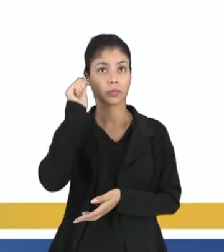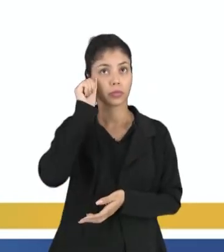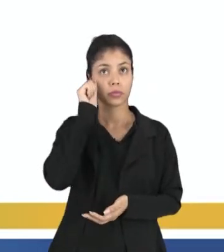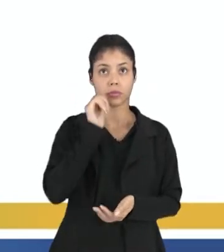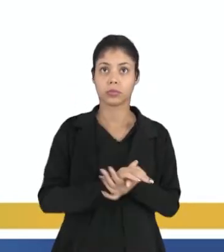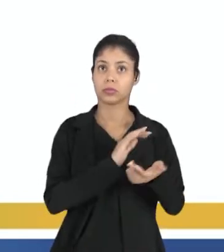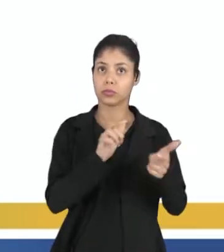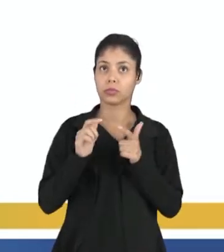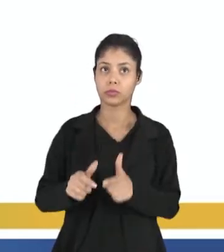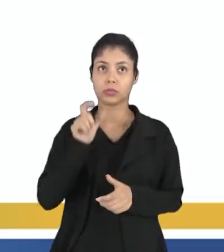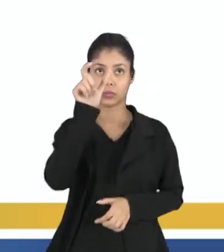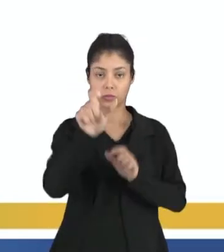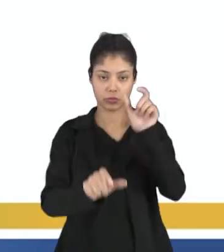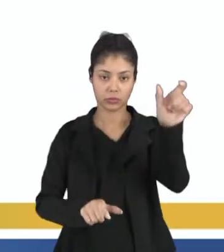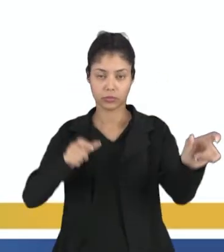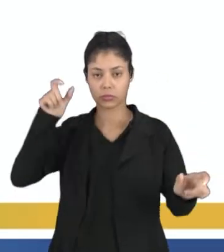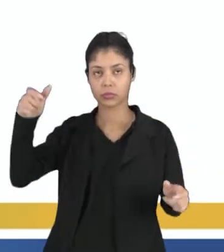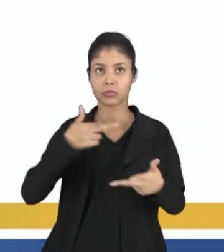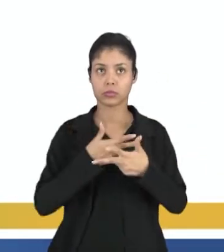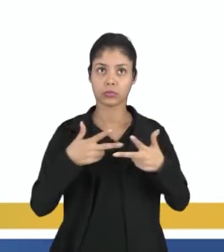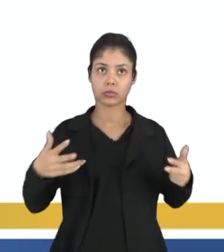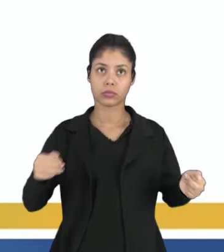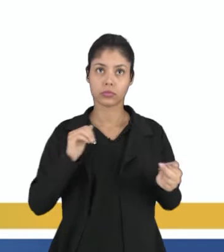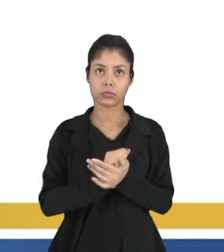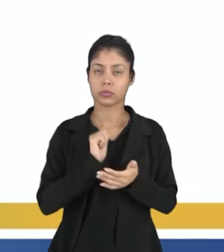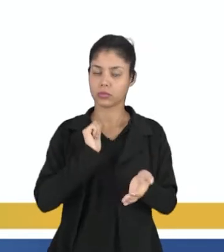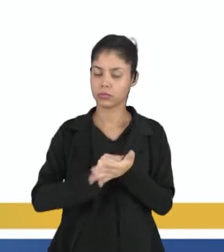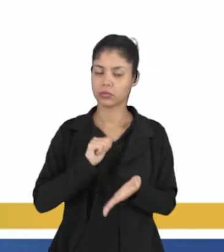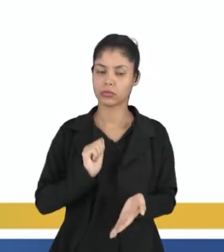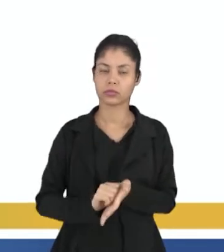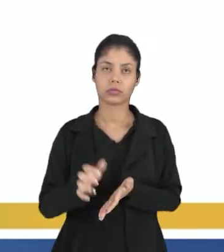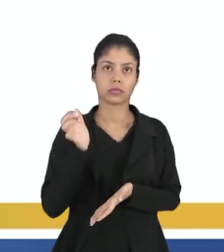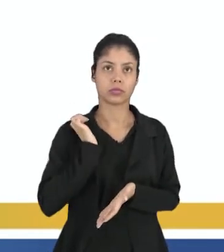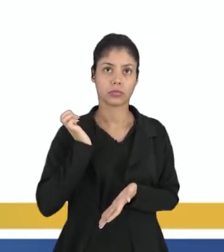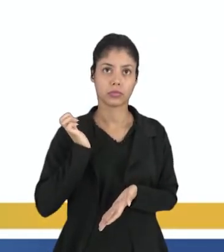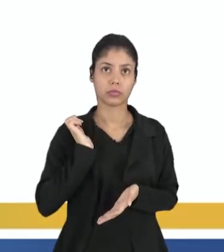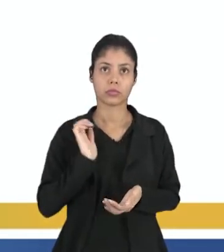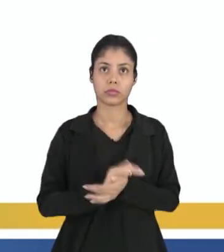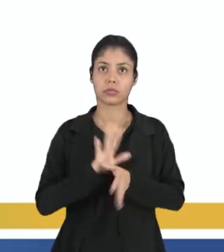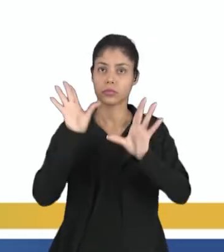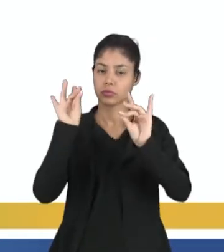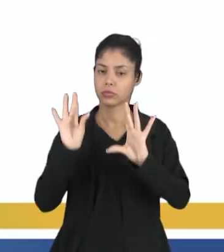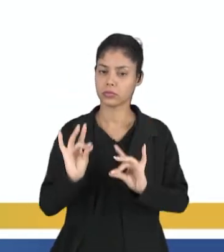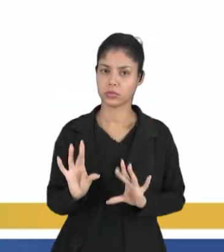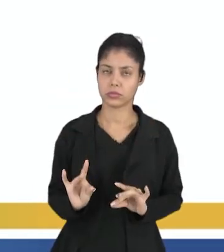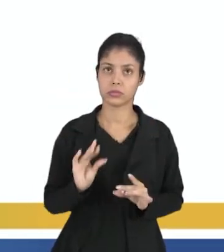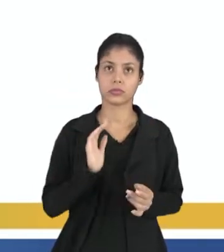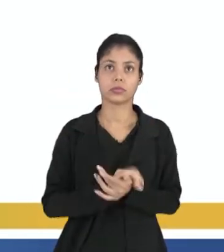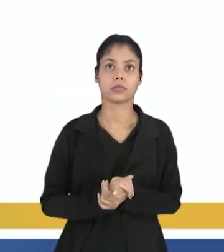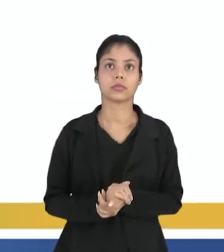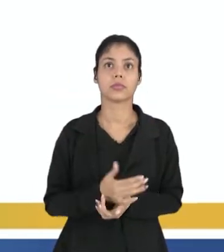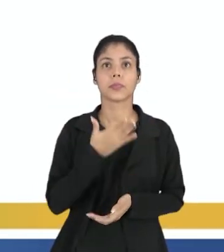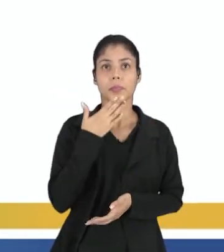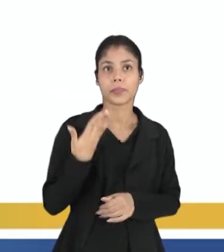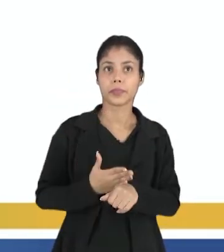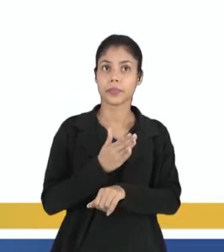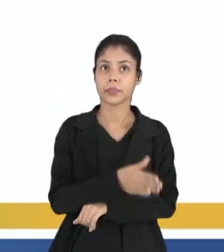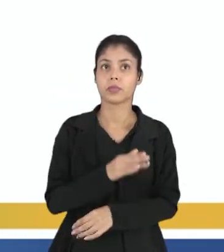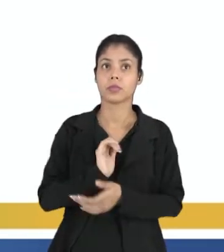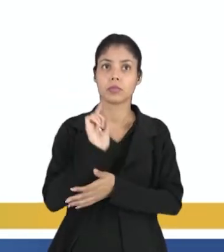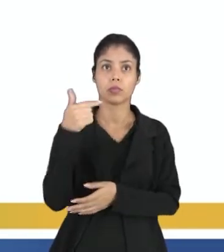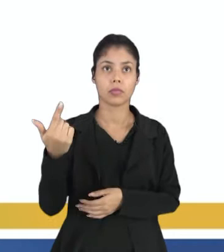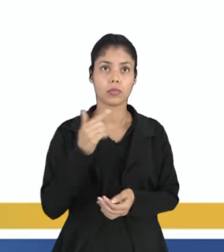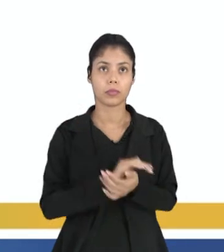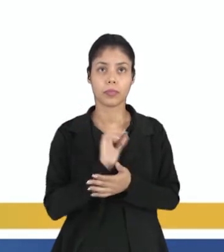do autor, os ambientes, personagens e objetos são descritos com riquezas de detalhes. Para